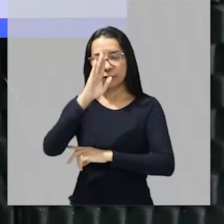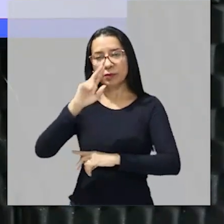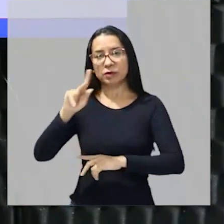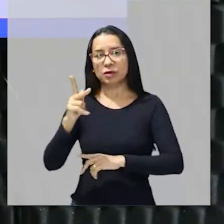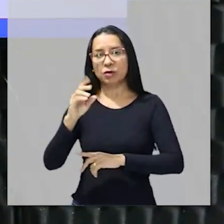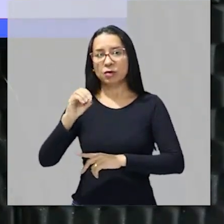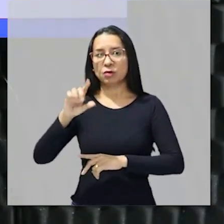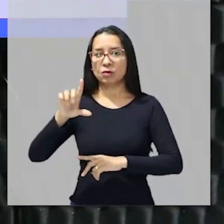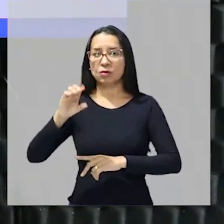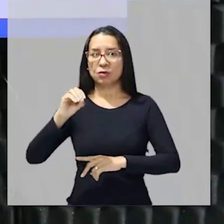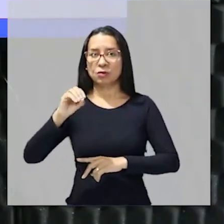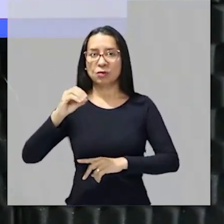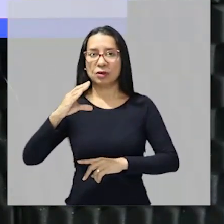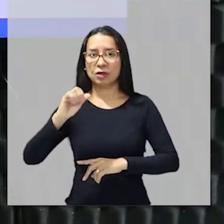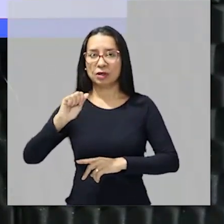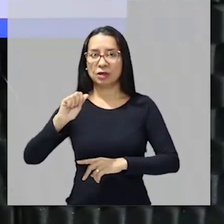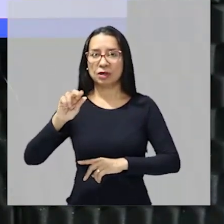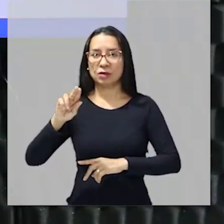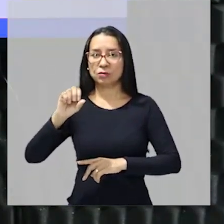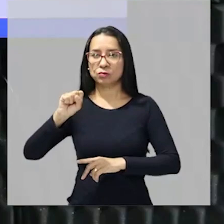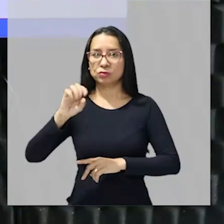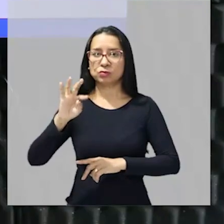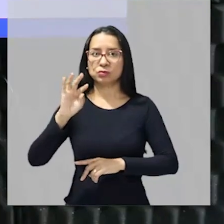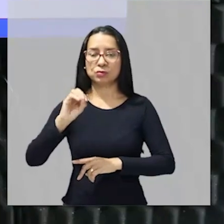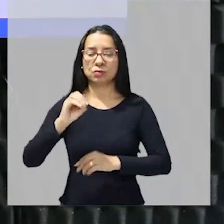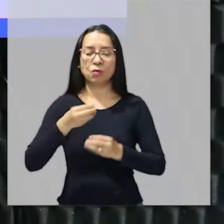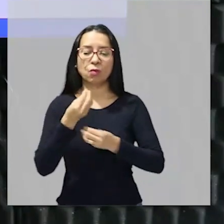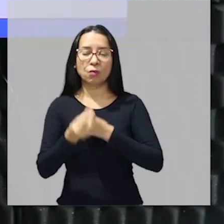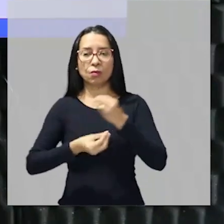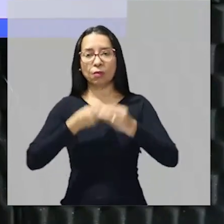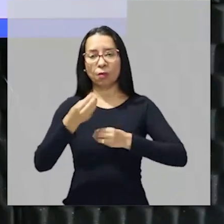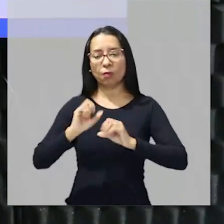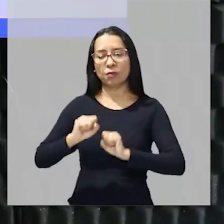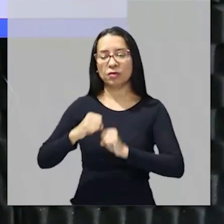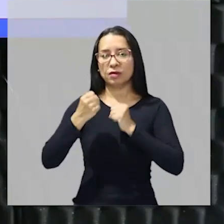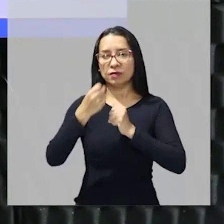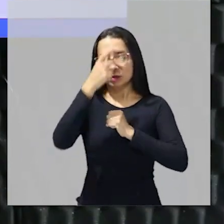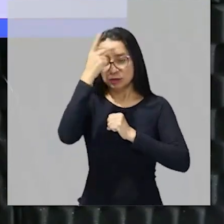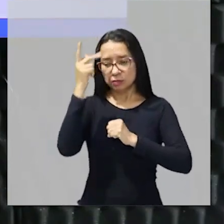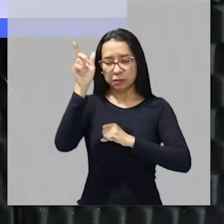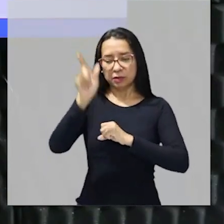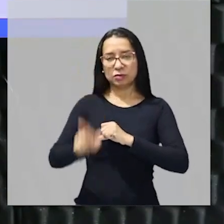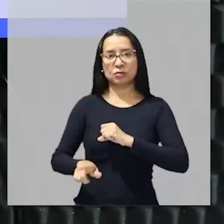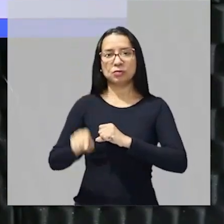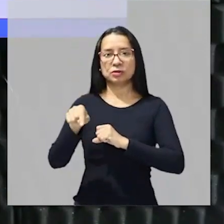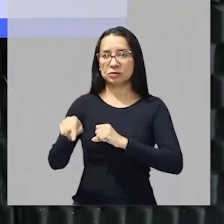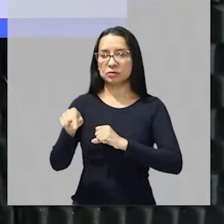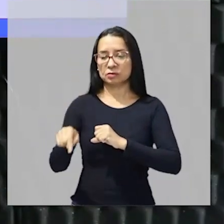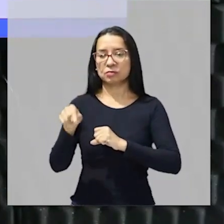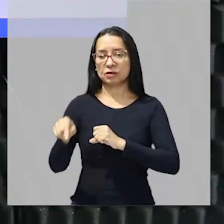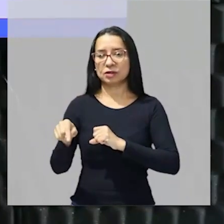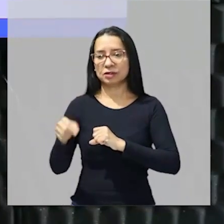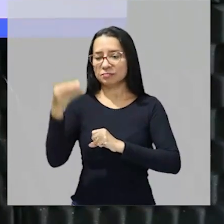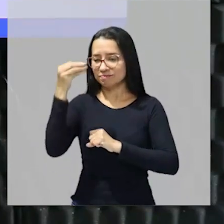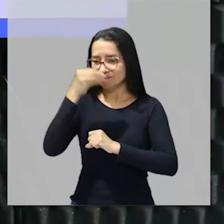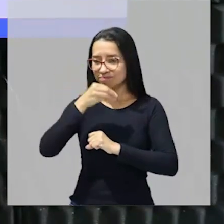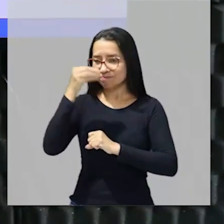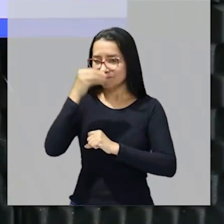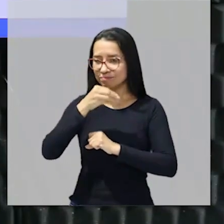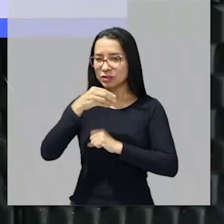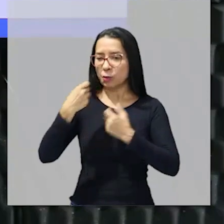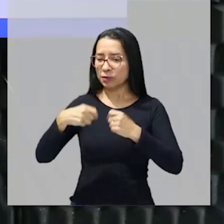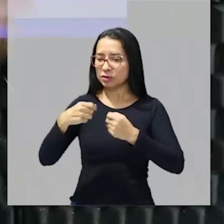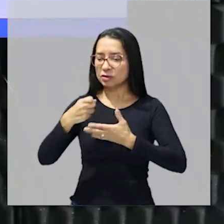É uma forma de defender as pessoas que estão ali naquele estado vulnerável. É